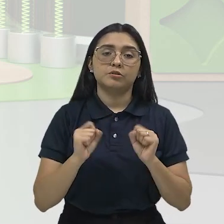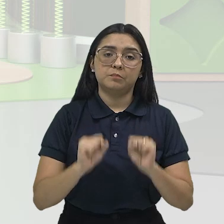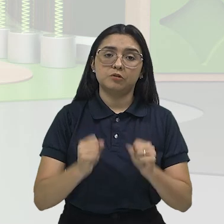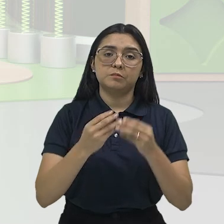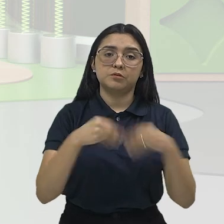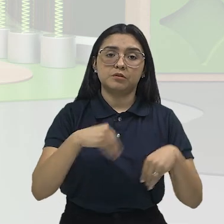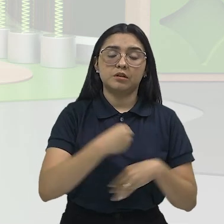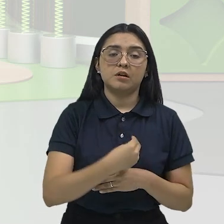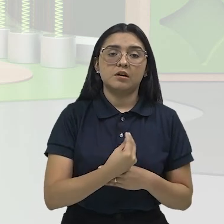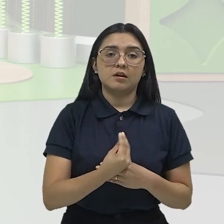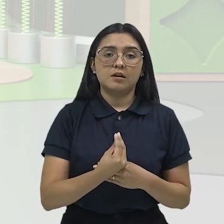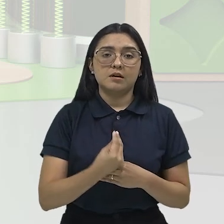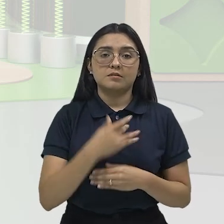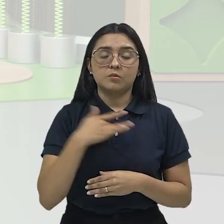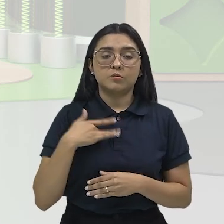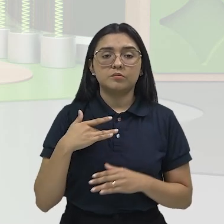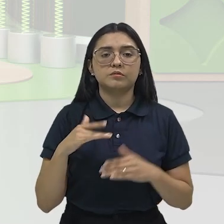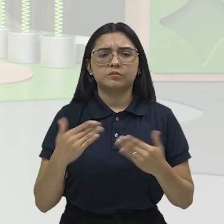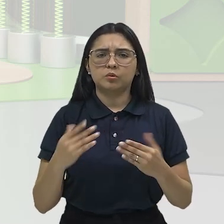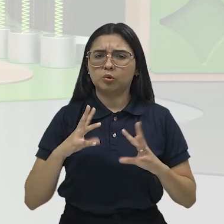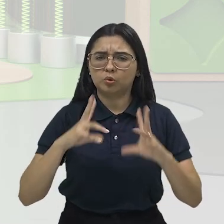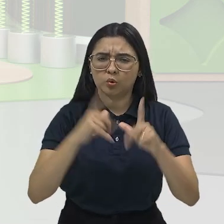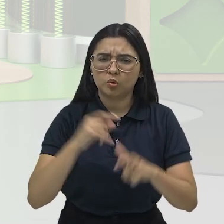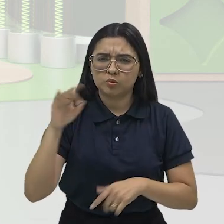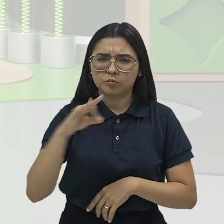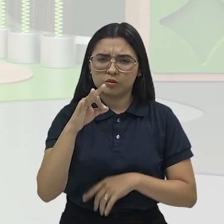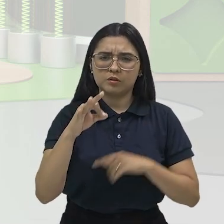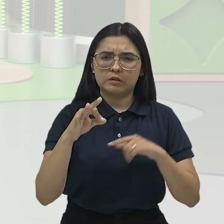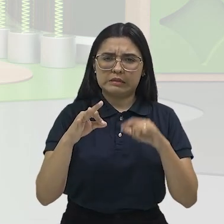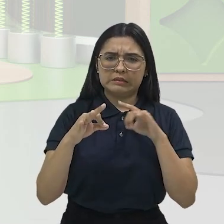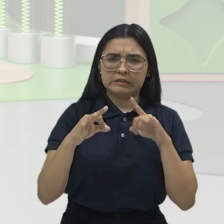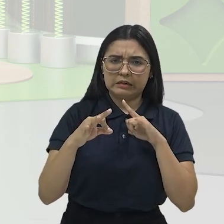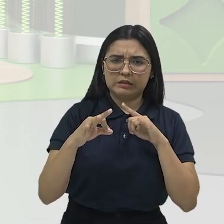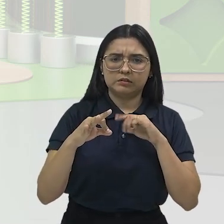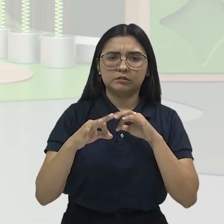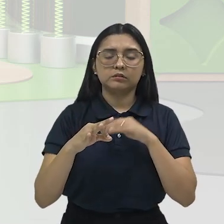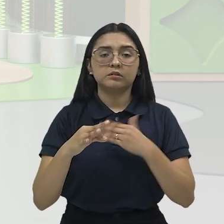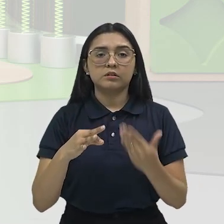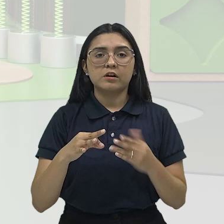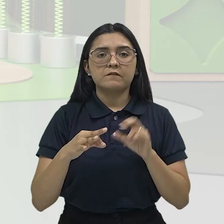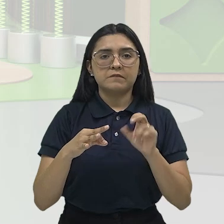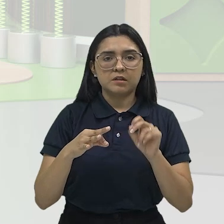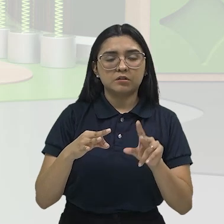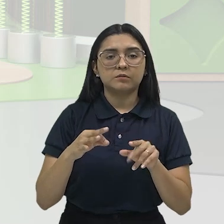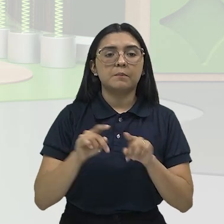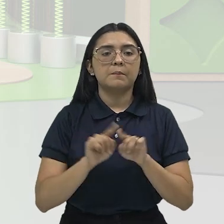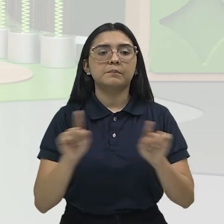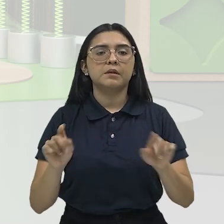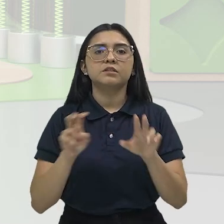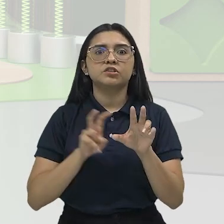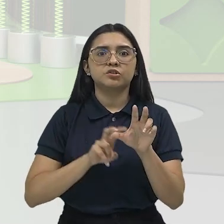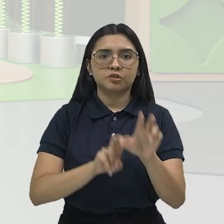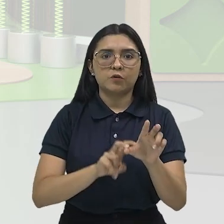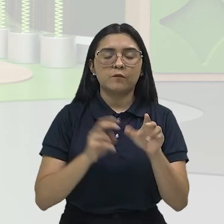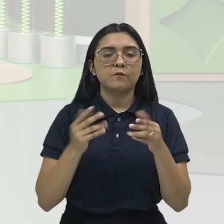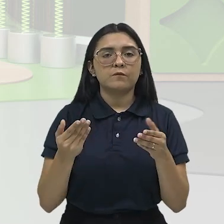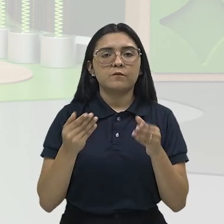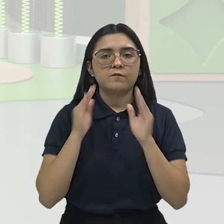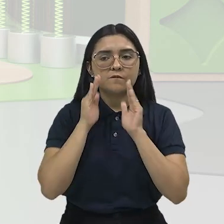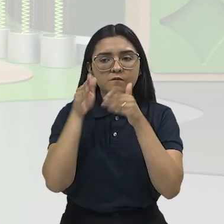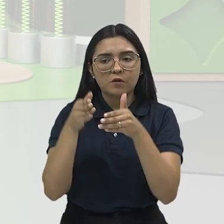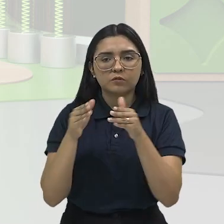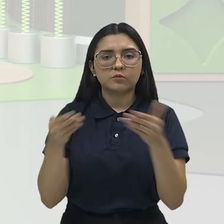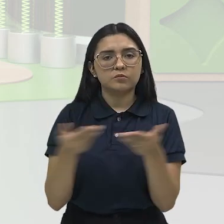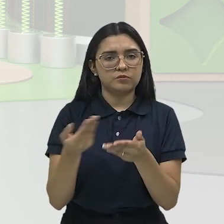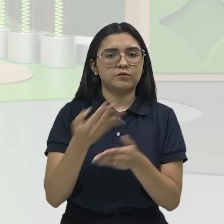Nem todos os mosquitos, claro, vão trazer doenças, né? Mas como a gente está falando do Aedes aegypti, a gente vai conhecer um pouquinho